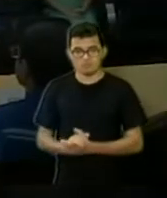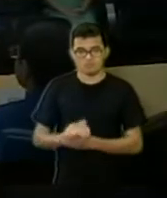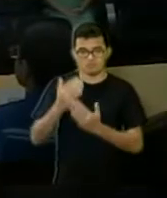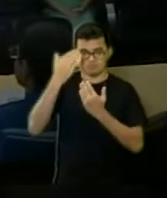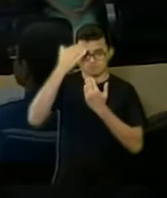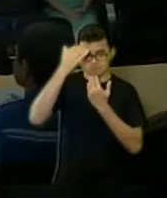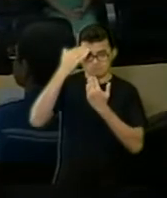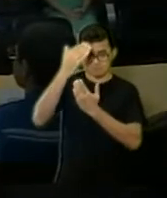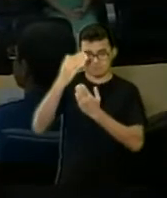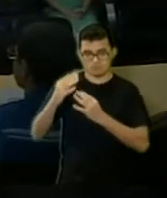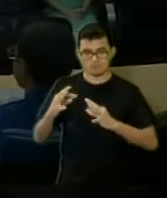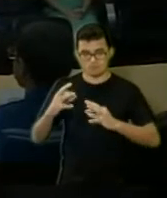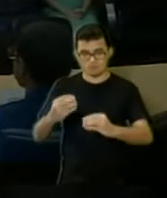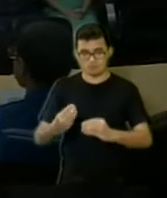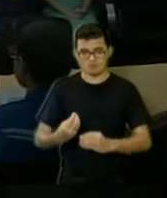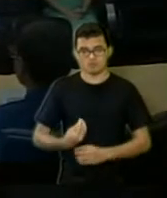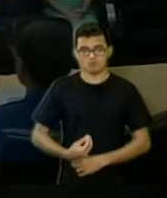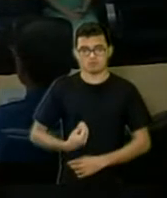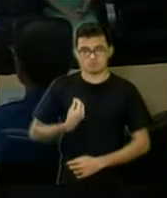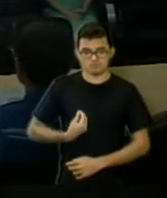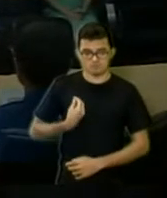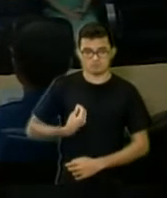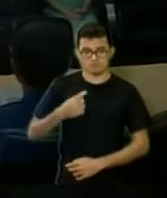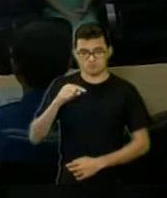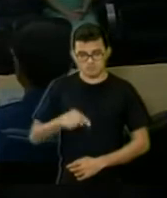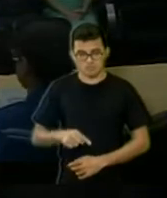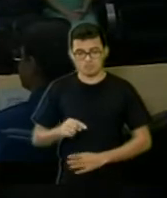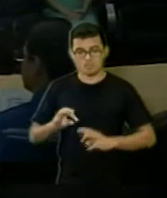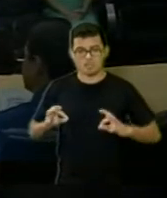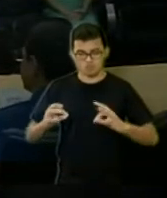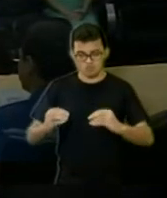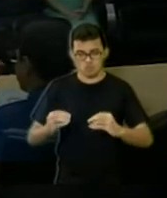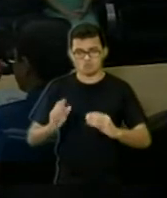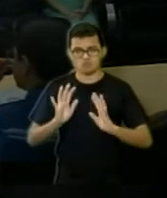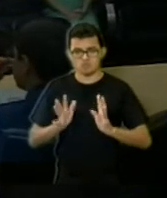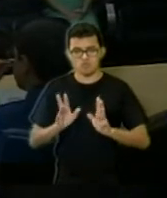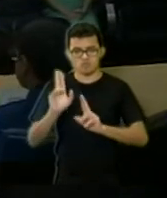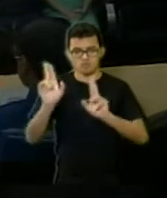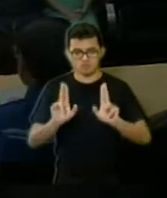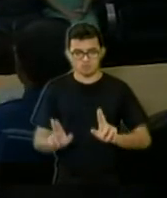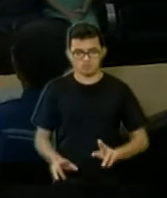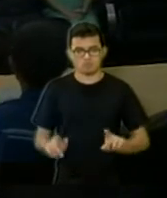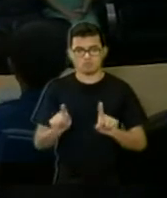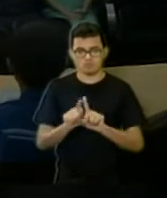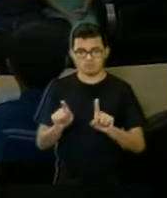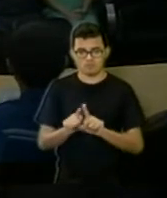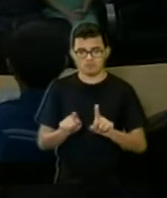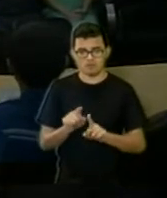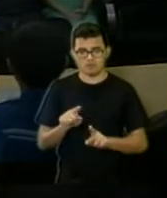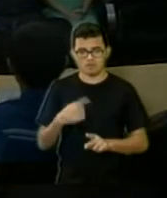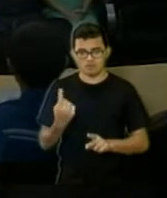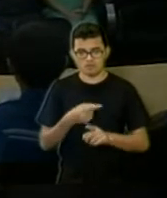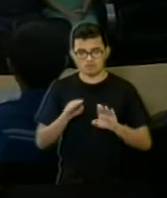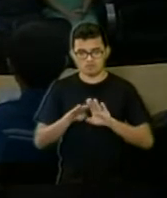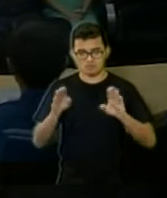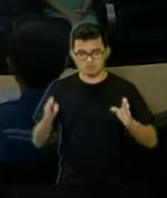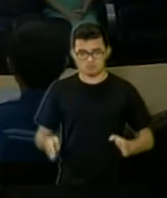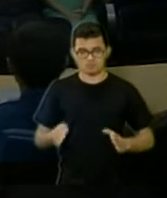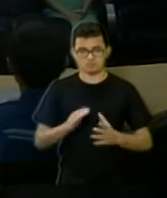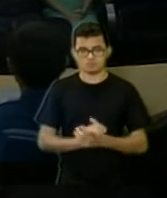autoridades aqui, as pessoas que já foram mencionadas, a nossa mesa. Bom, para